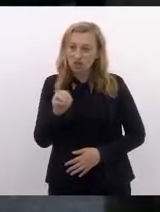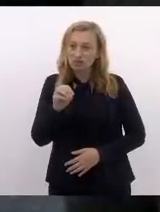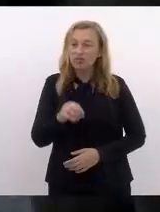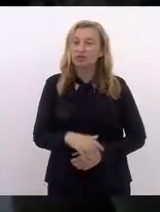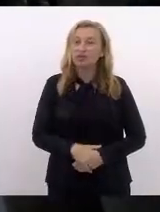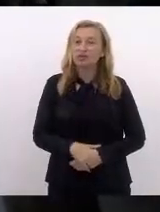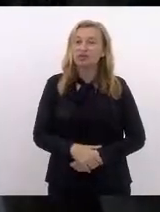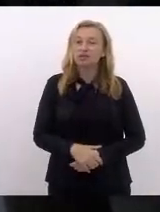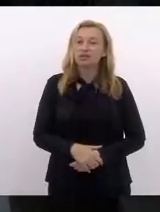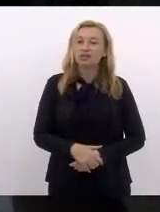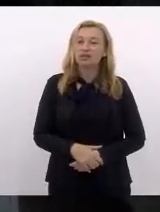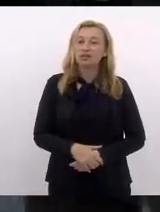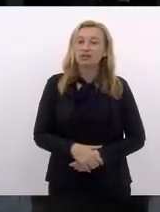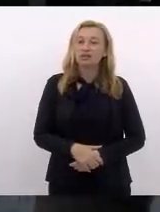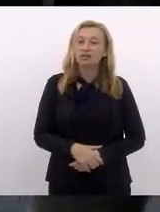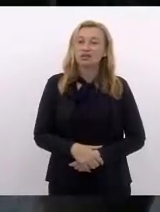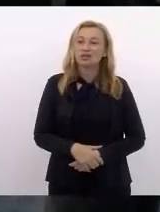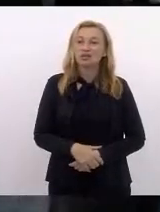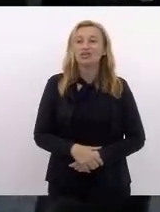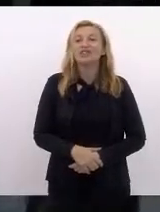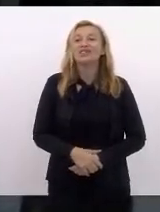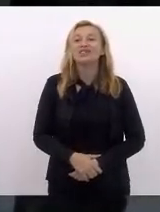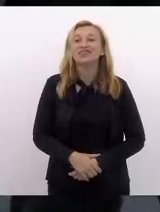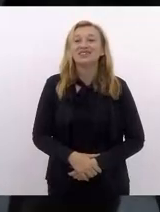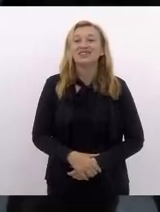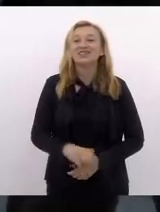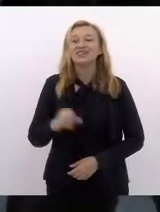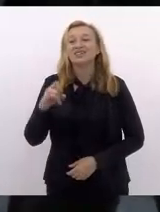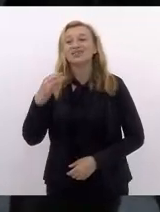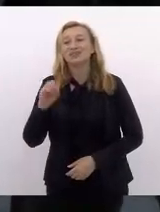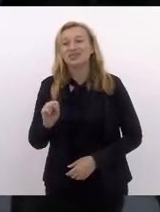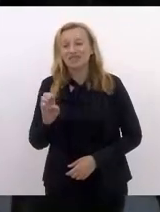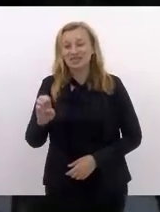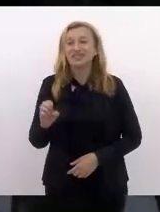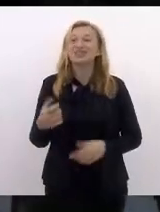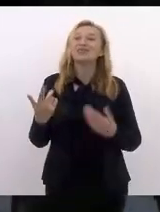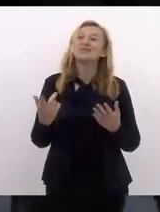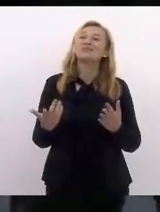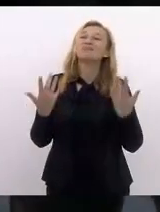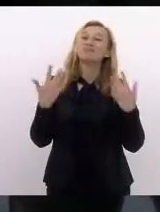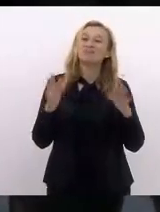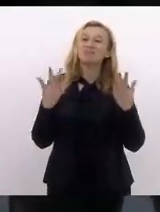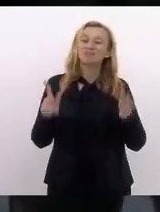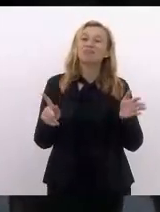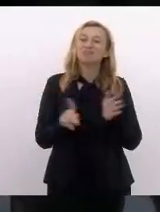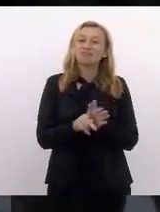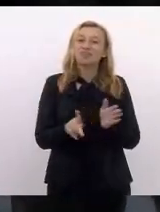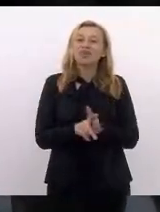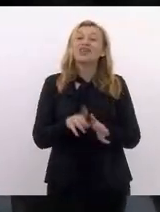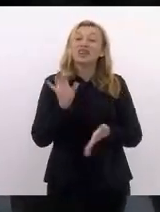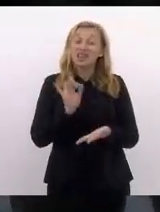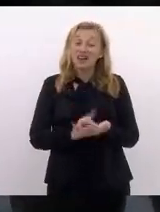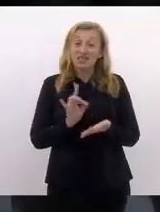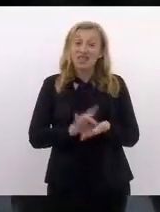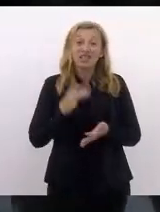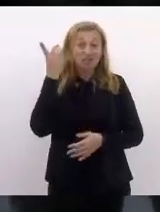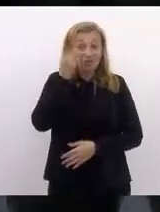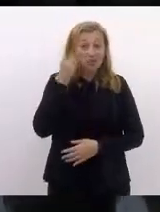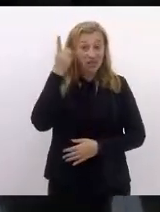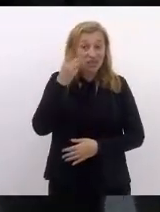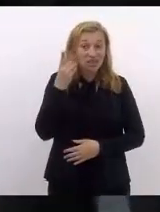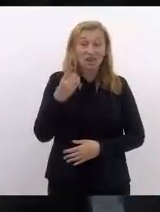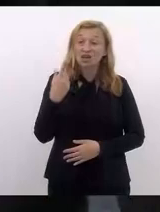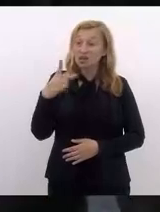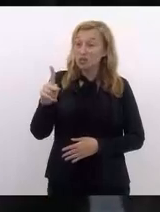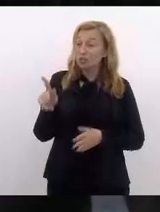Smith por esse Schmidt é aí corrigiu por esse brilhante projeto eu acho que na verdade deputada